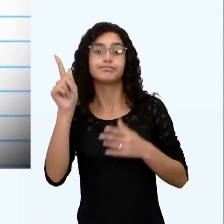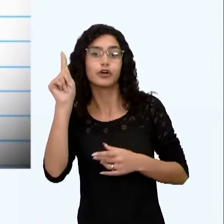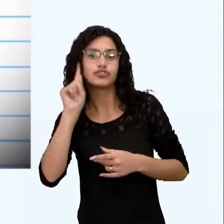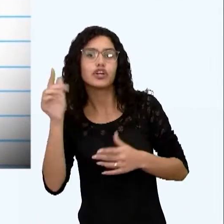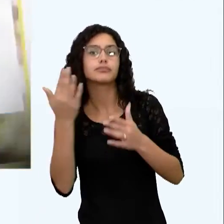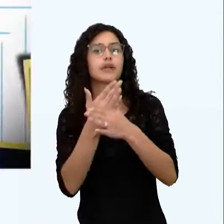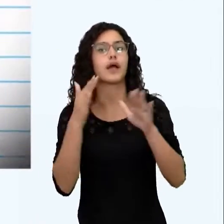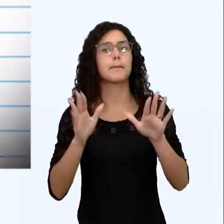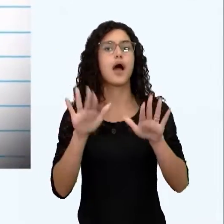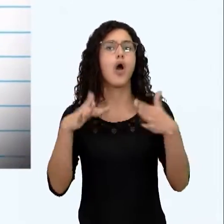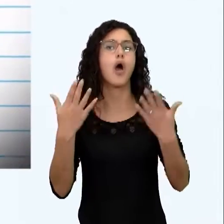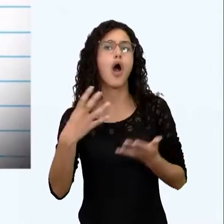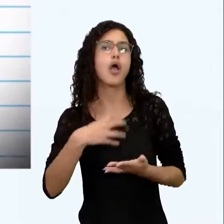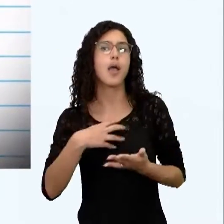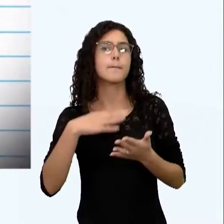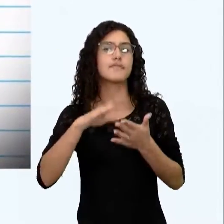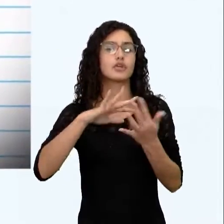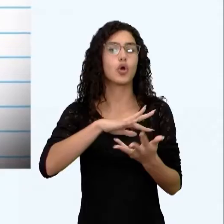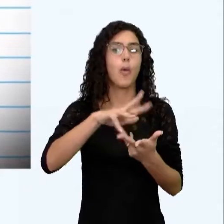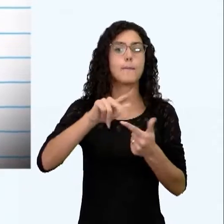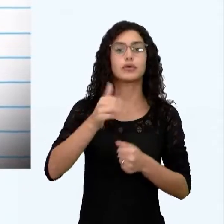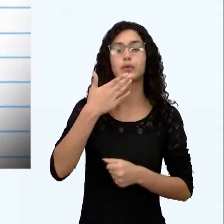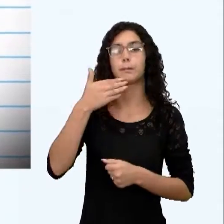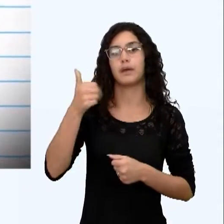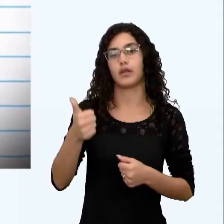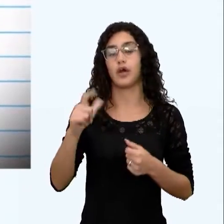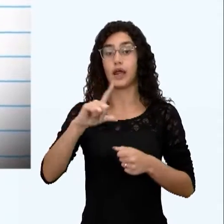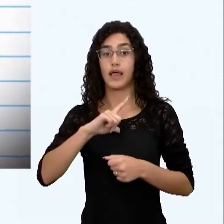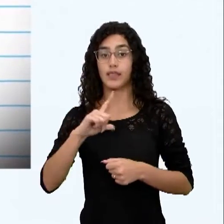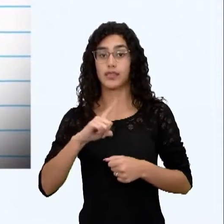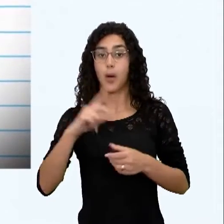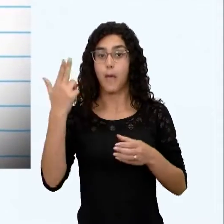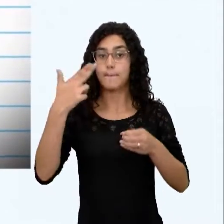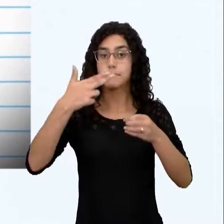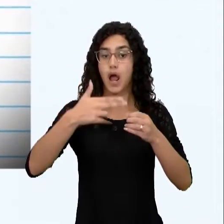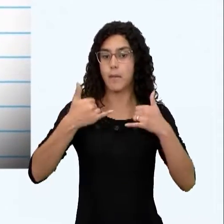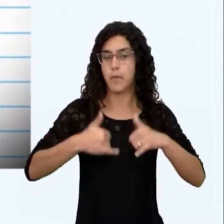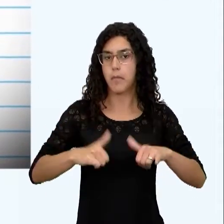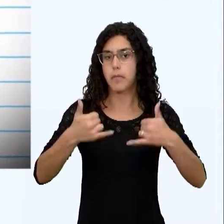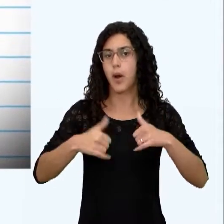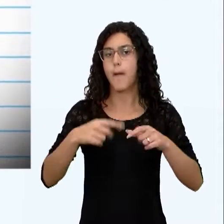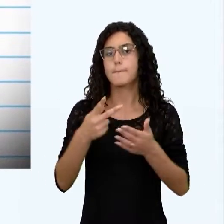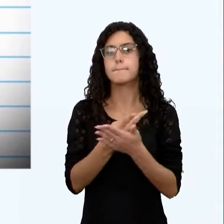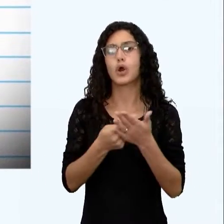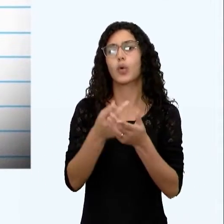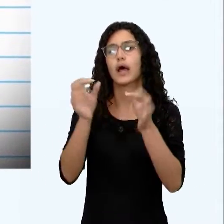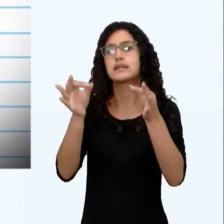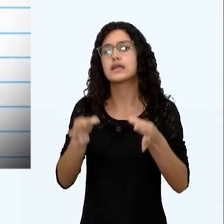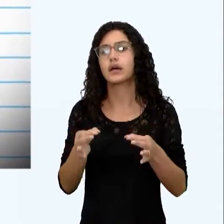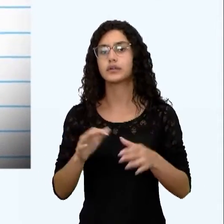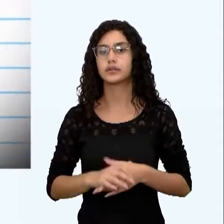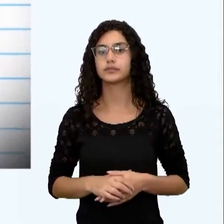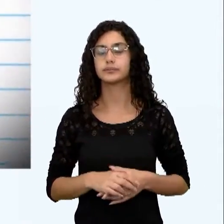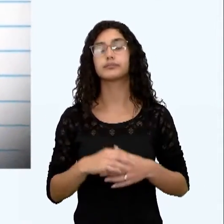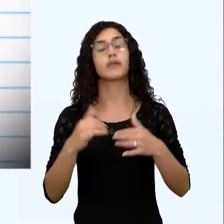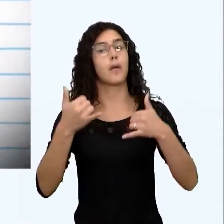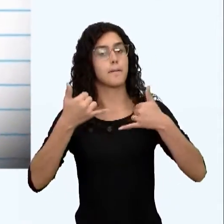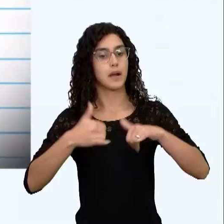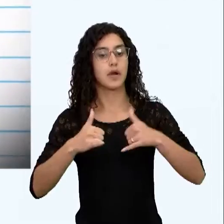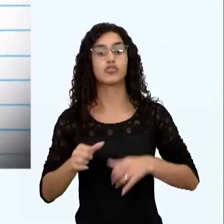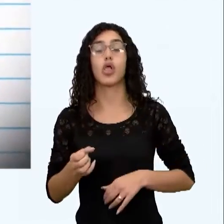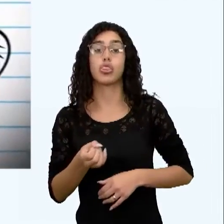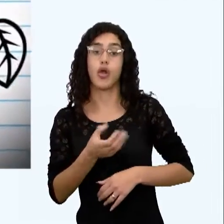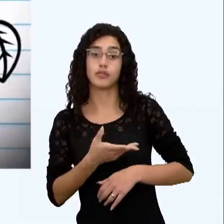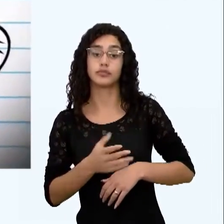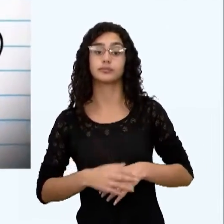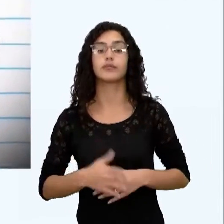Qual seria então a solução para um mundo extremamente dependente de energia que busca alternativas aos combustíveis fósseis? São as energias